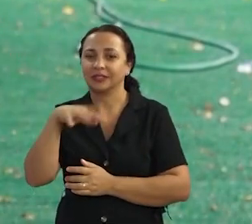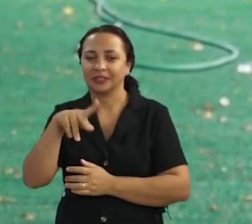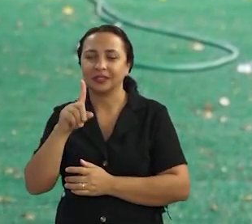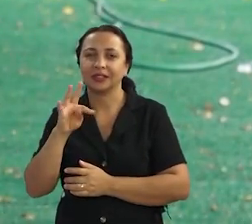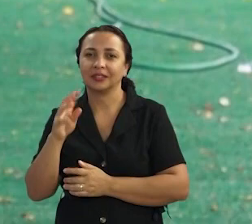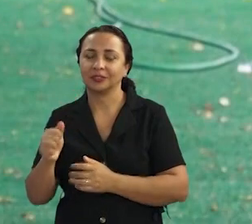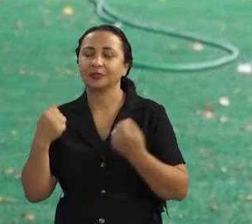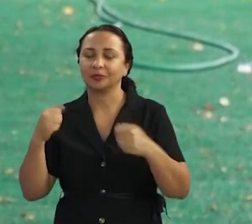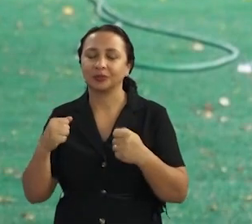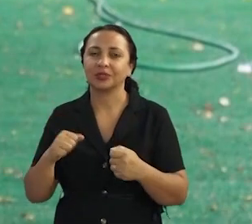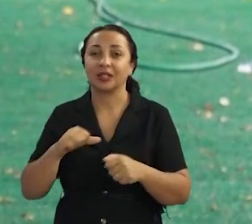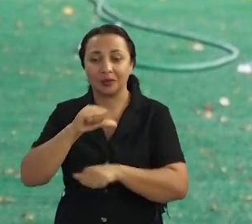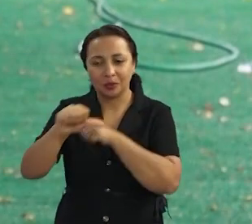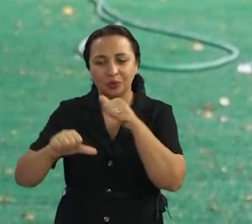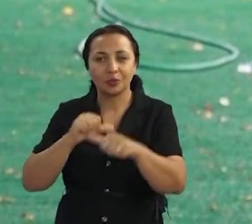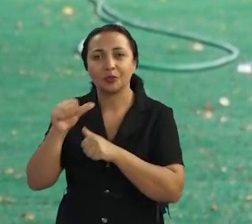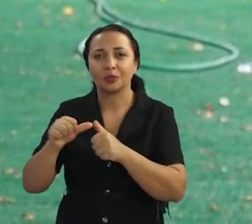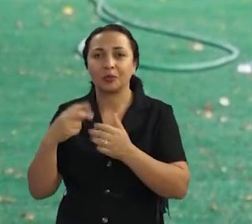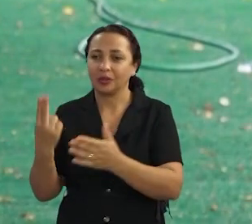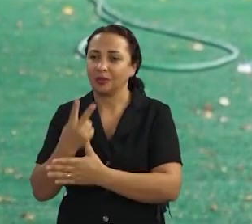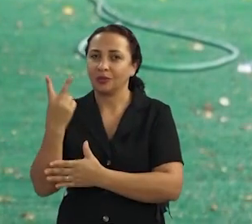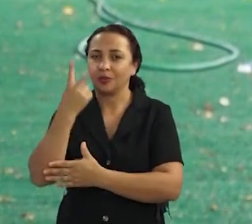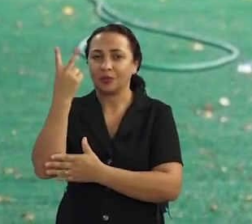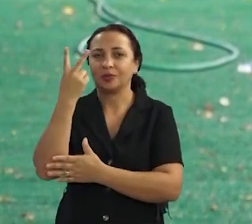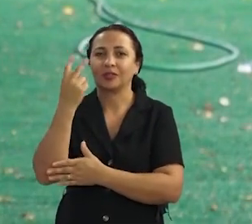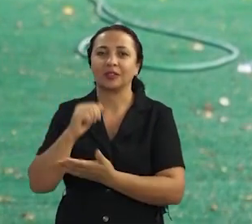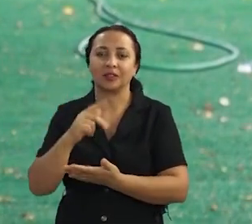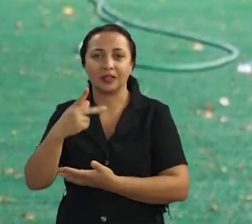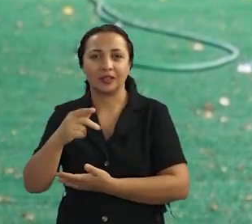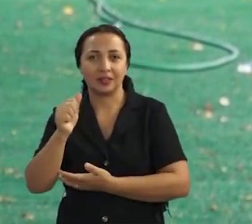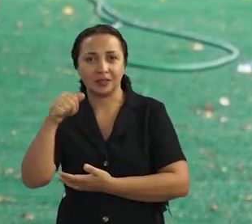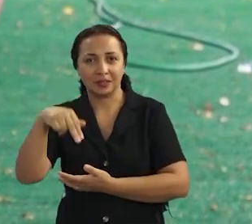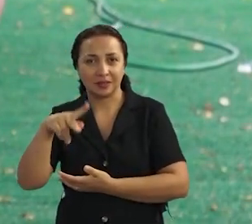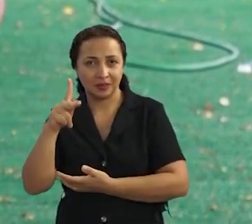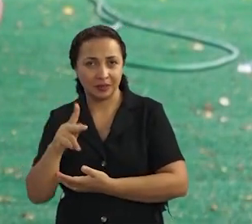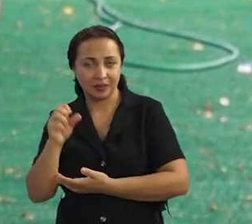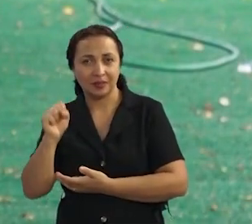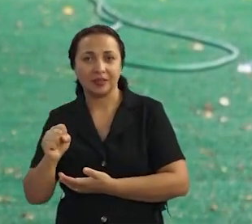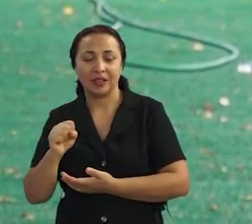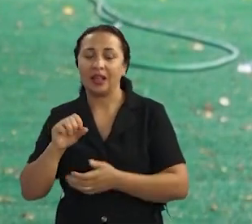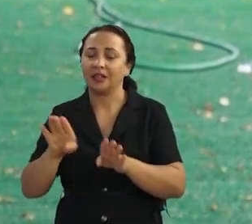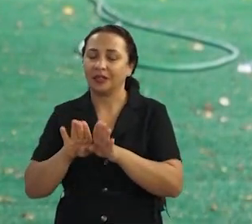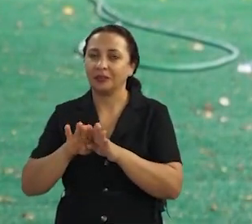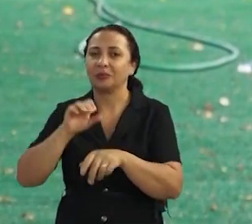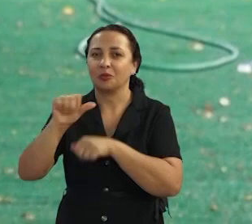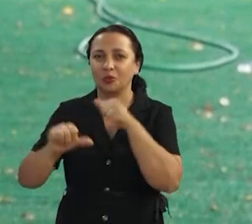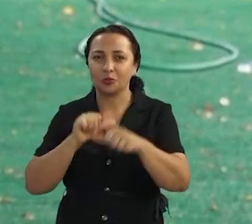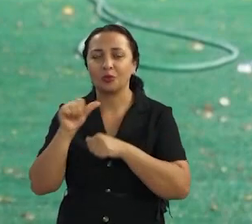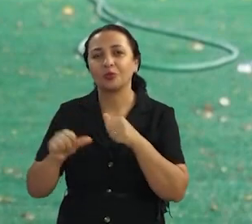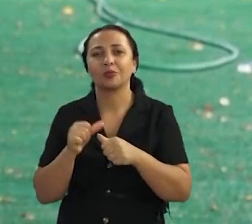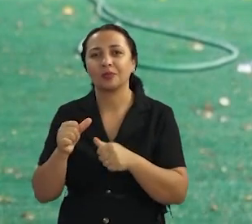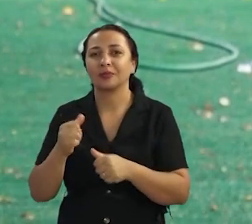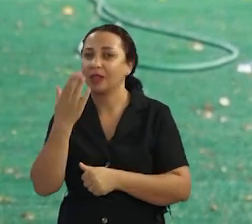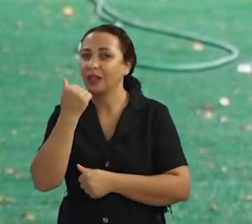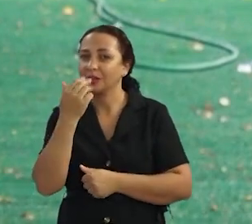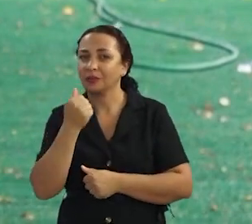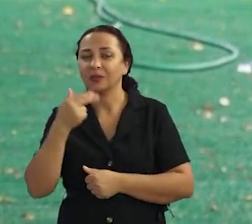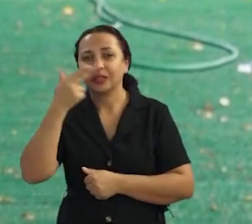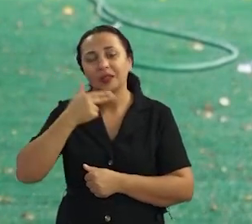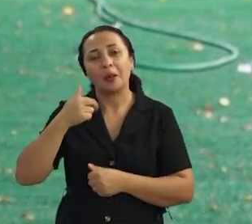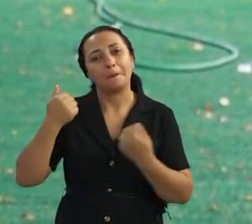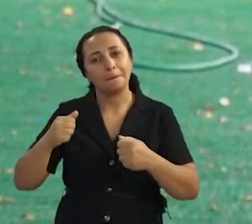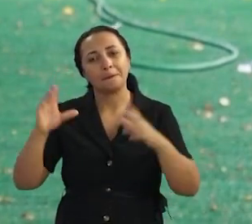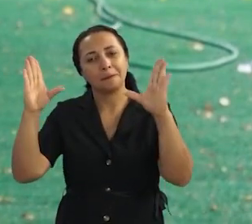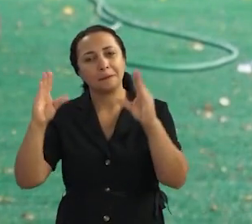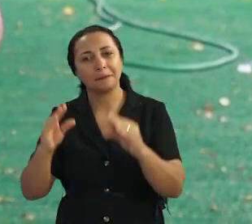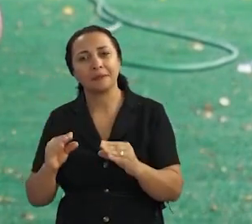necessários. Então, com o desenvolvimento, a valorização das punks e desenvolvimento de alimentos saborosos à base de punks,